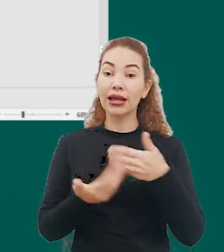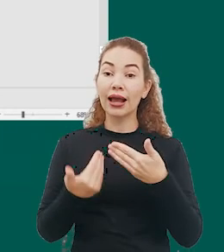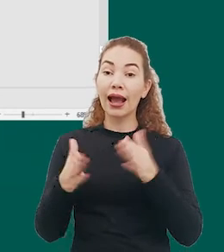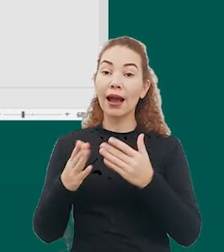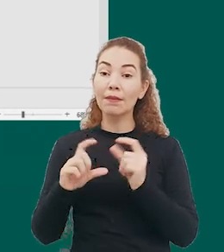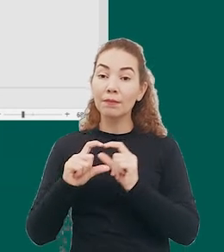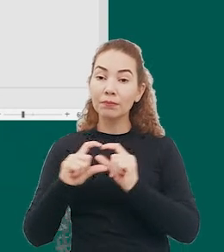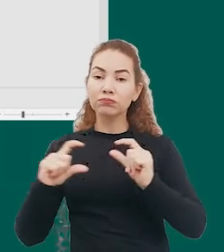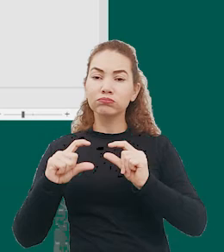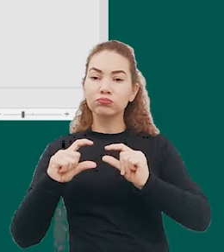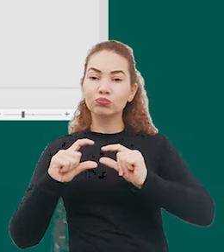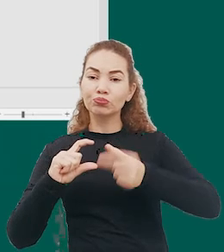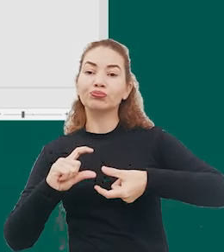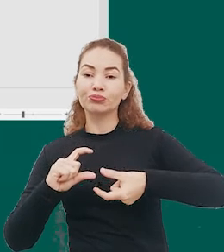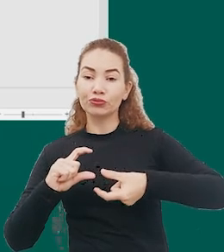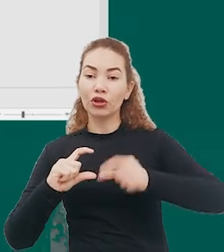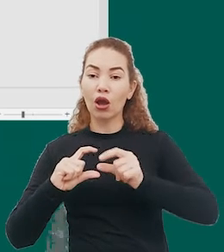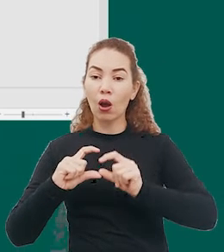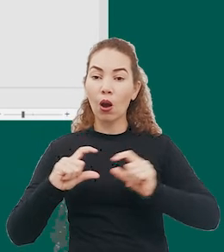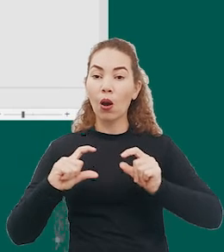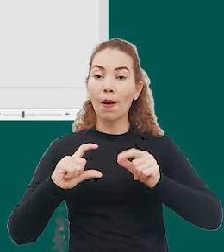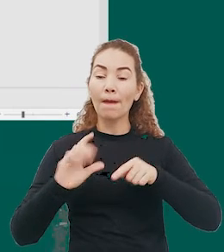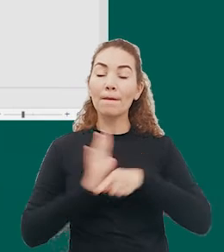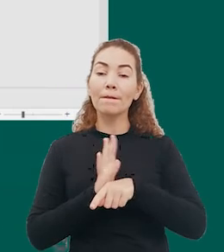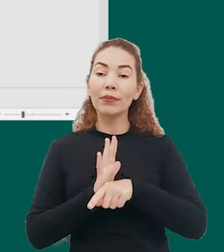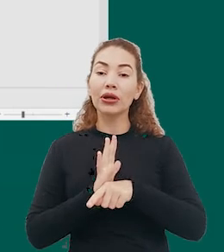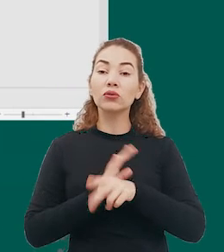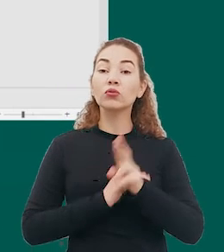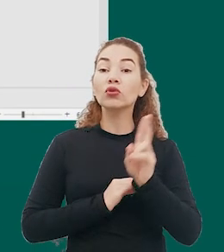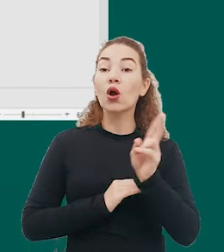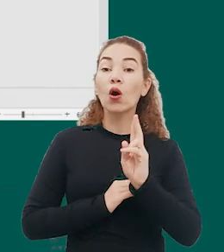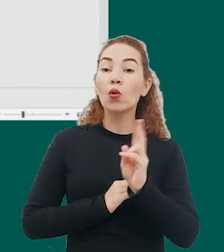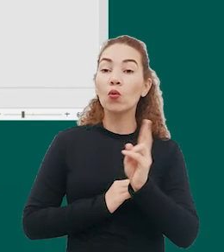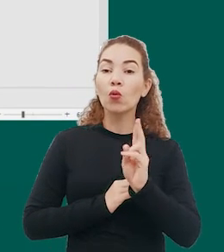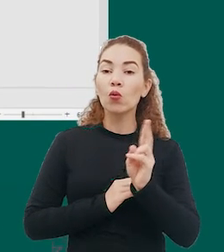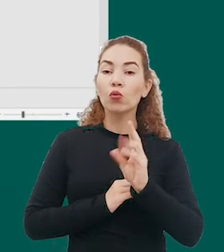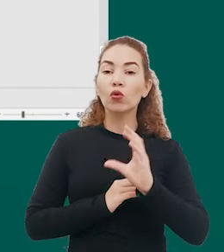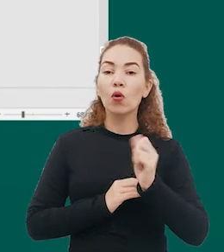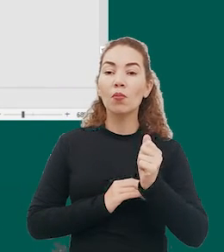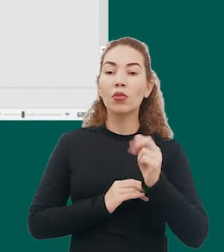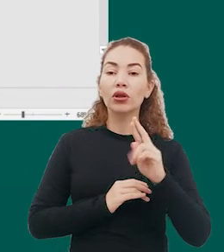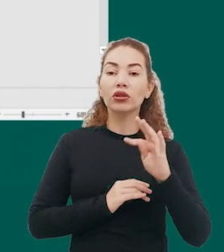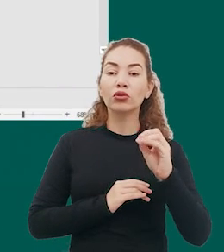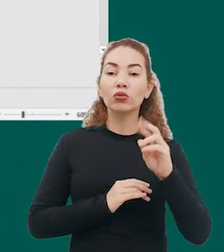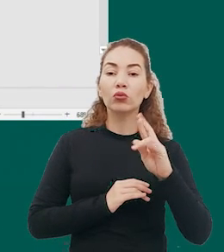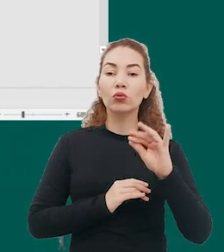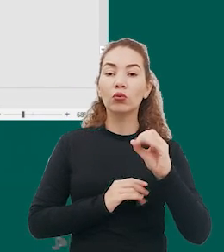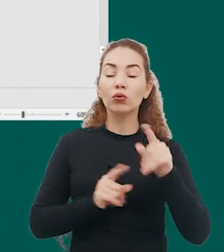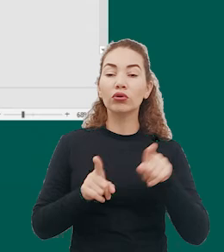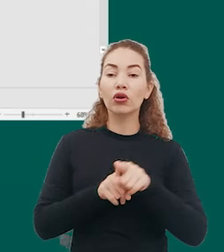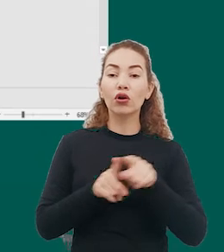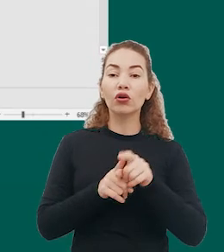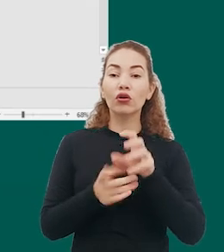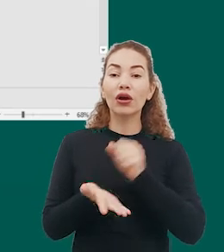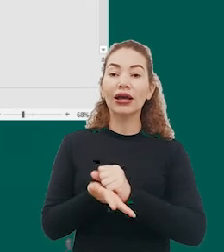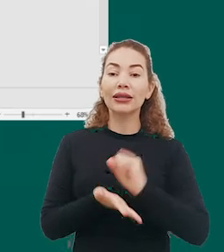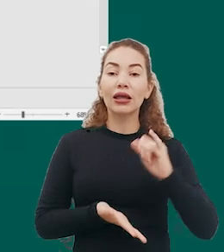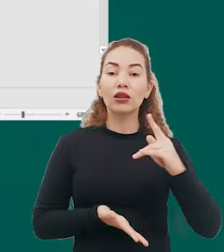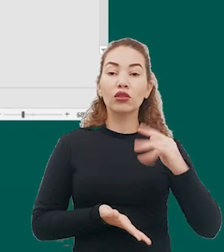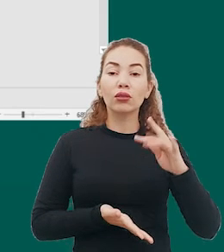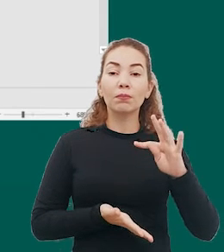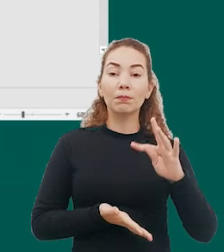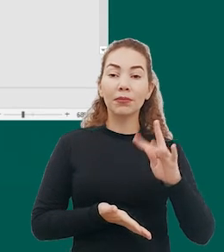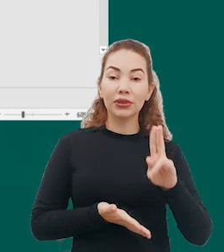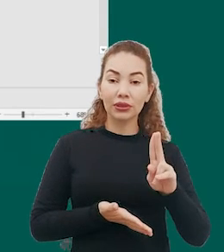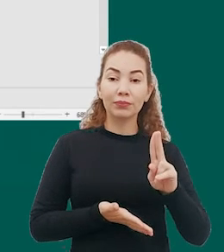outro flagzinho, onde ele vai perguntar o nome do cartório e o cadastro no IPTU,